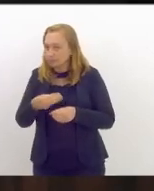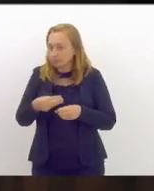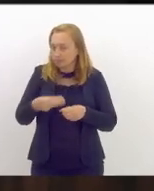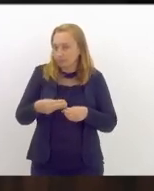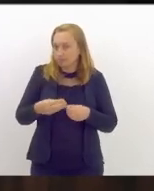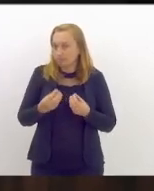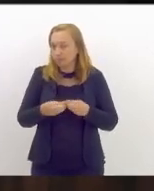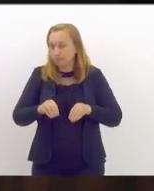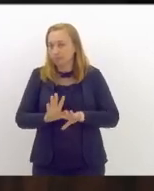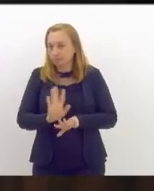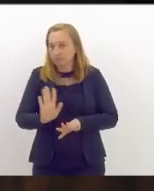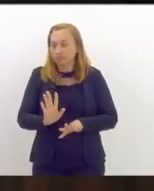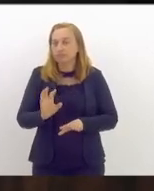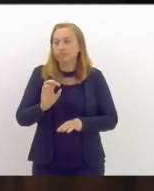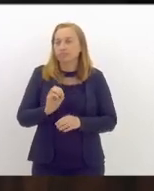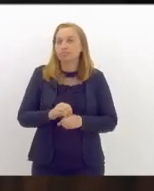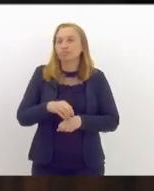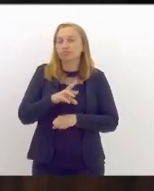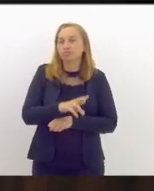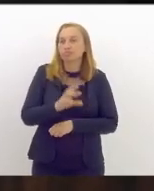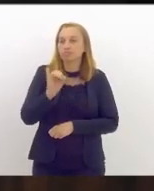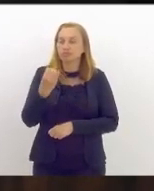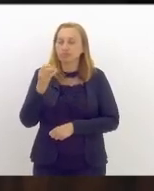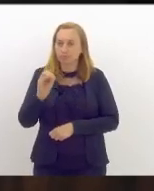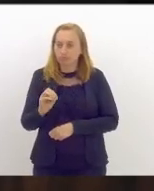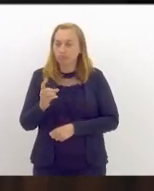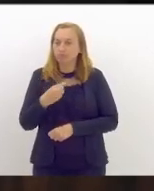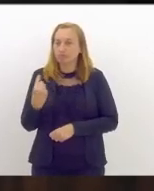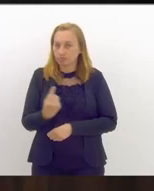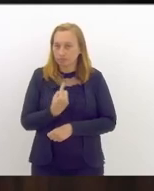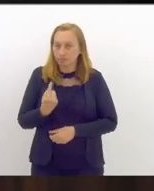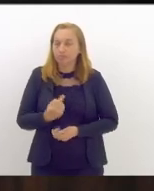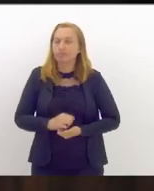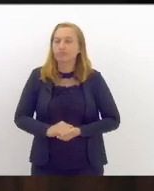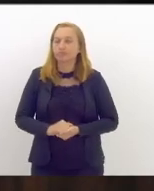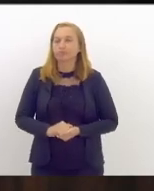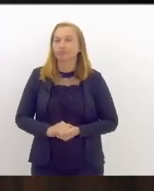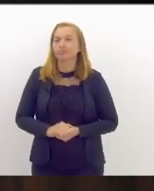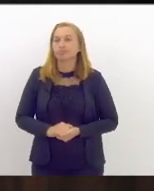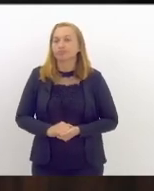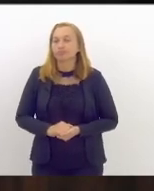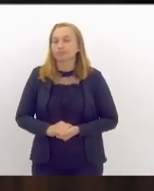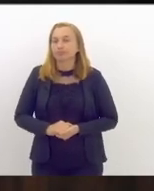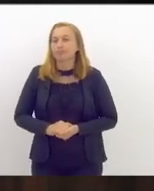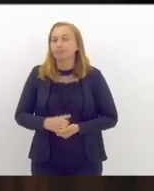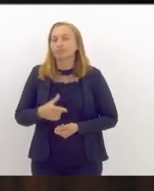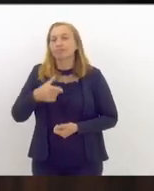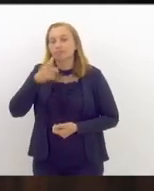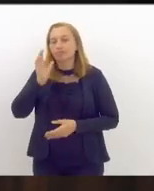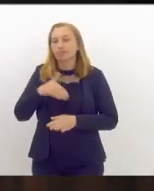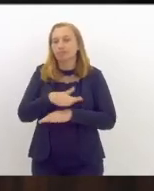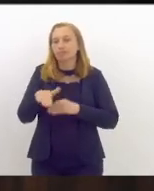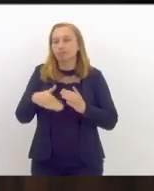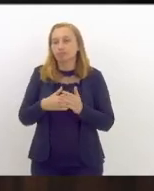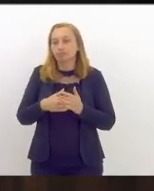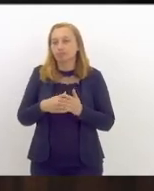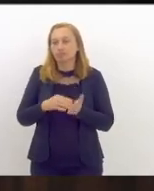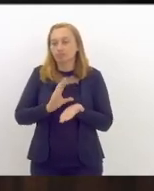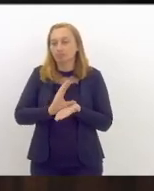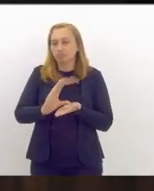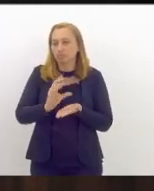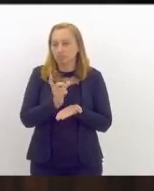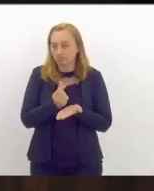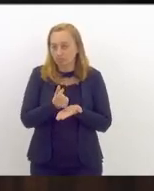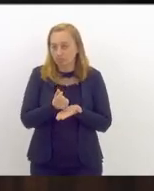Doutor Serginho é nós zeramos no dia de ontem todo o nosso orçamento que nós estamos